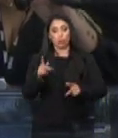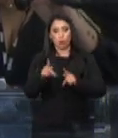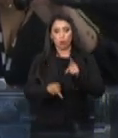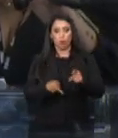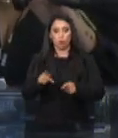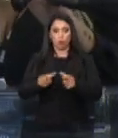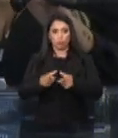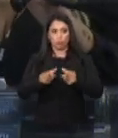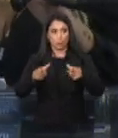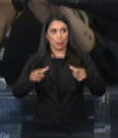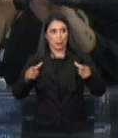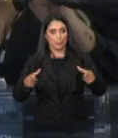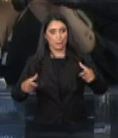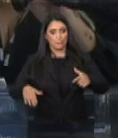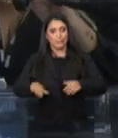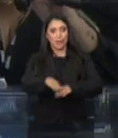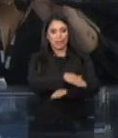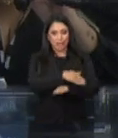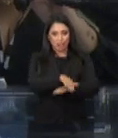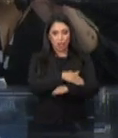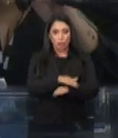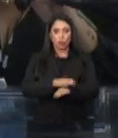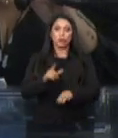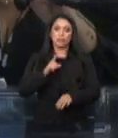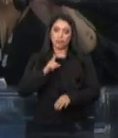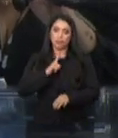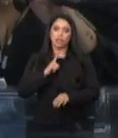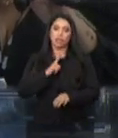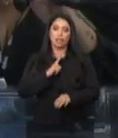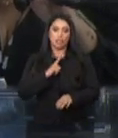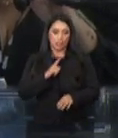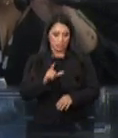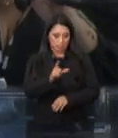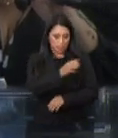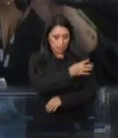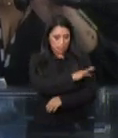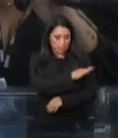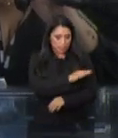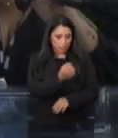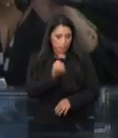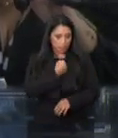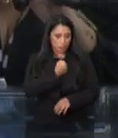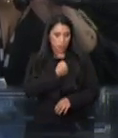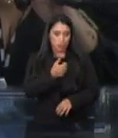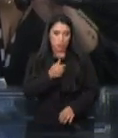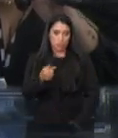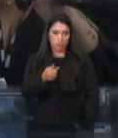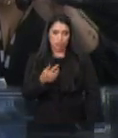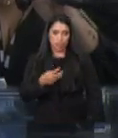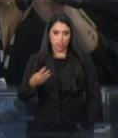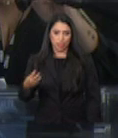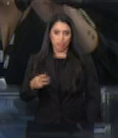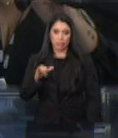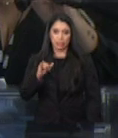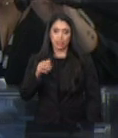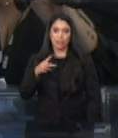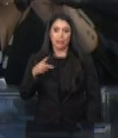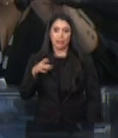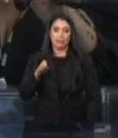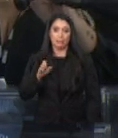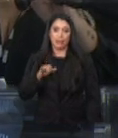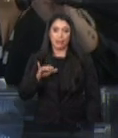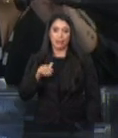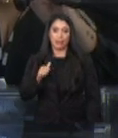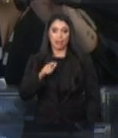em situação de rua também consta e nota técnica número 73 do ipea que aponta um momento